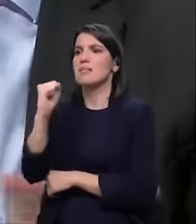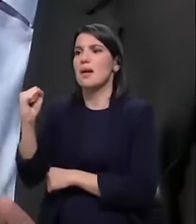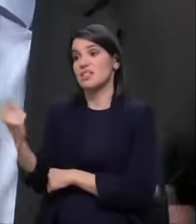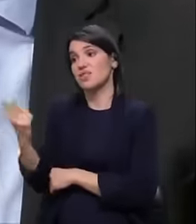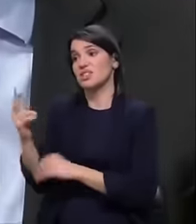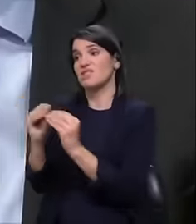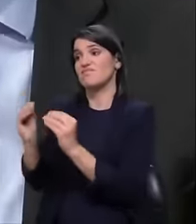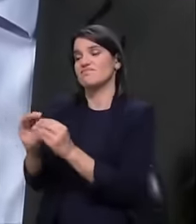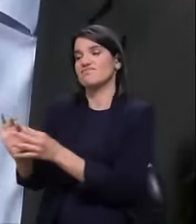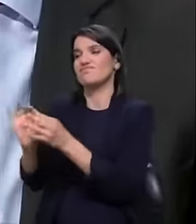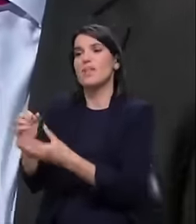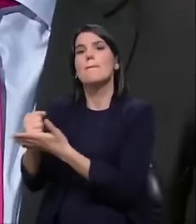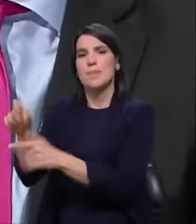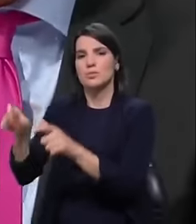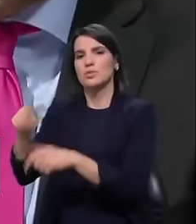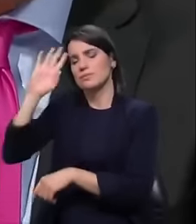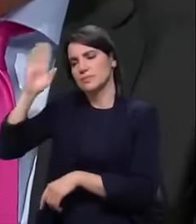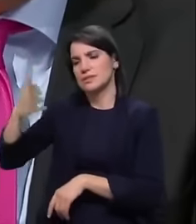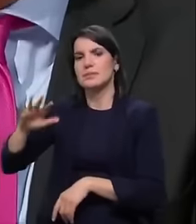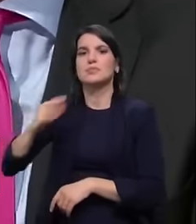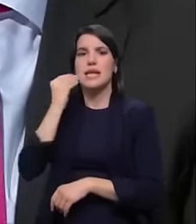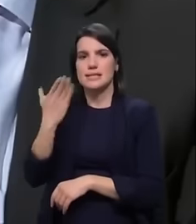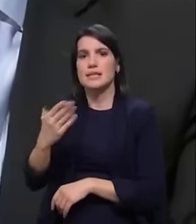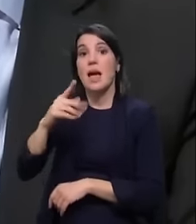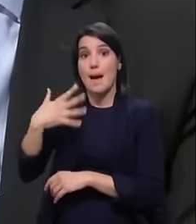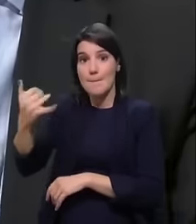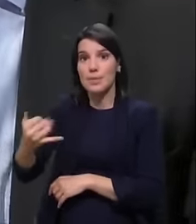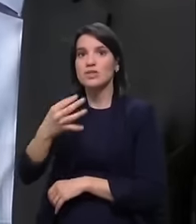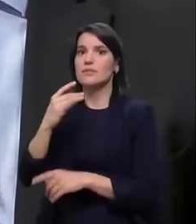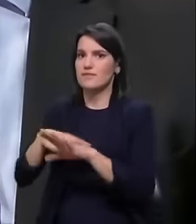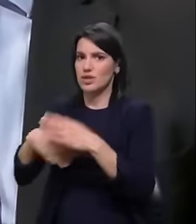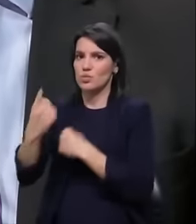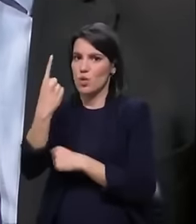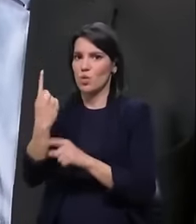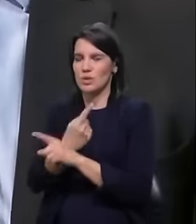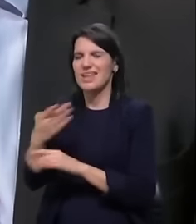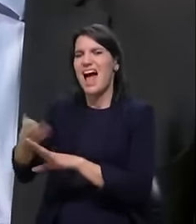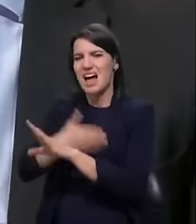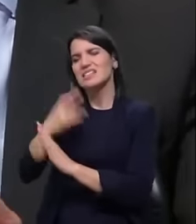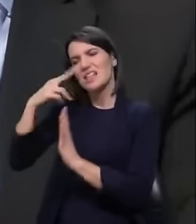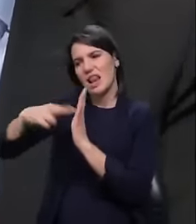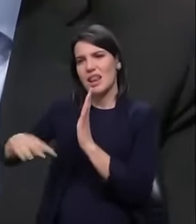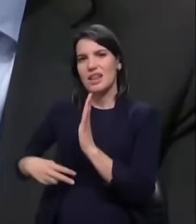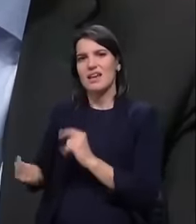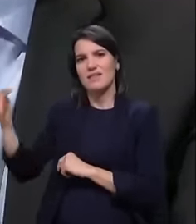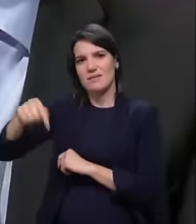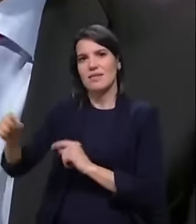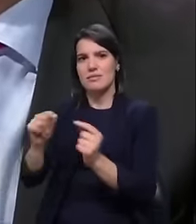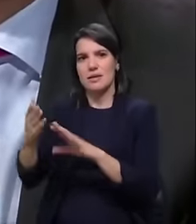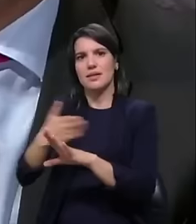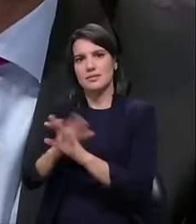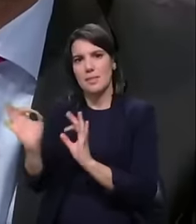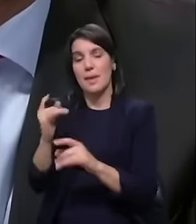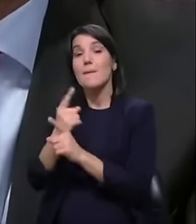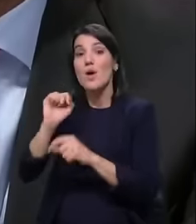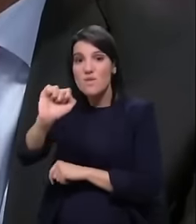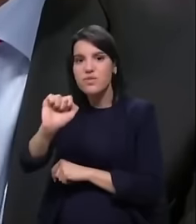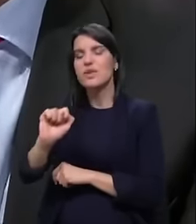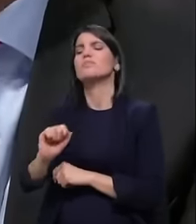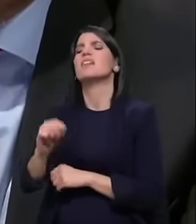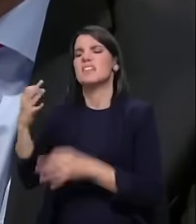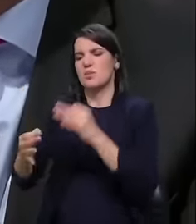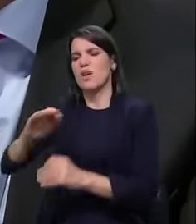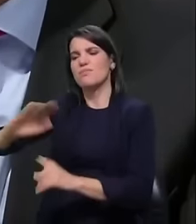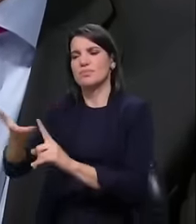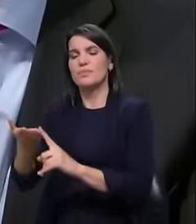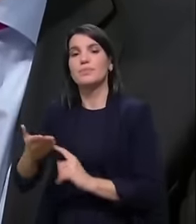bem com essa gente. Falso. Já sabemos que é assim. Portanto, a próxima vez que falar disso, faça só uma coisa. Leia um bocadinho antes, em vez de vir para um debate. Porque os seus foram condenados em tribunal.